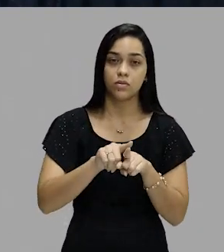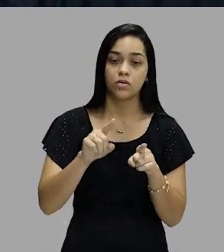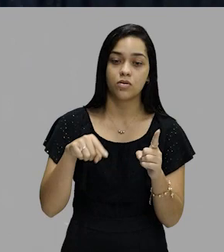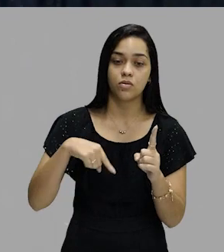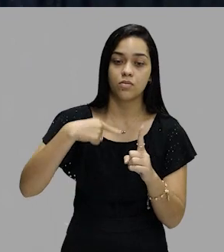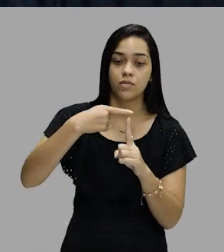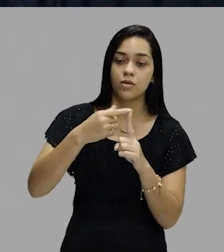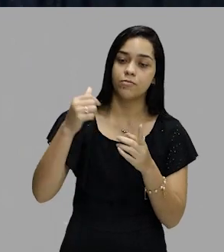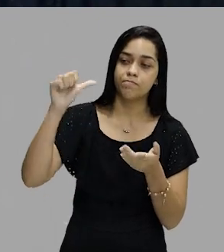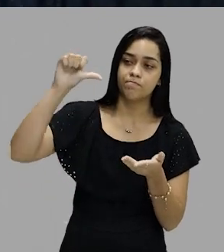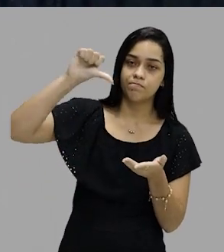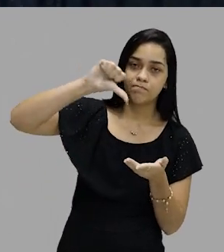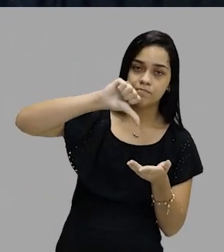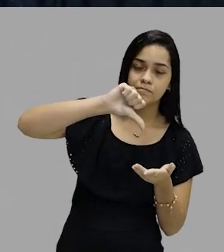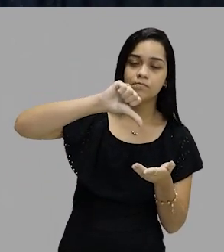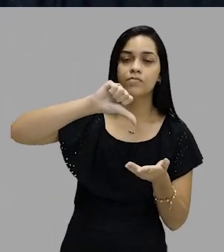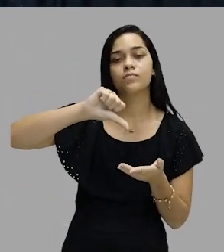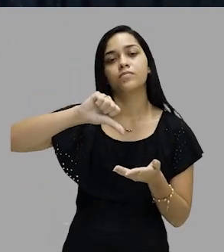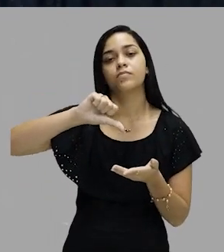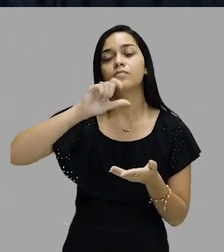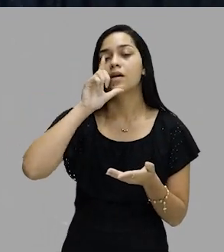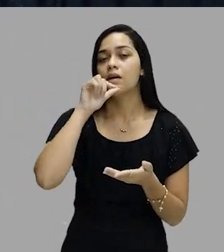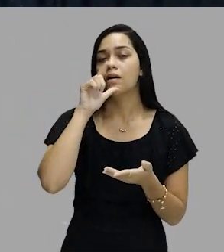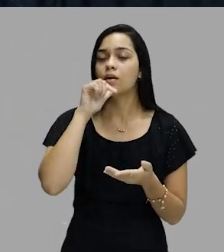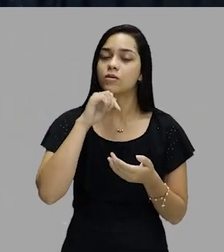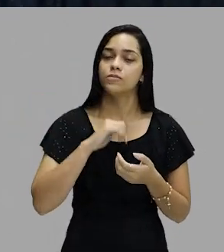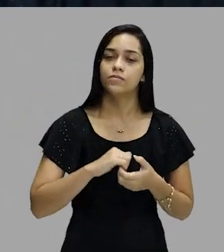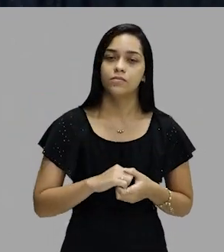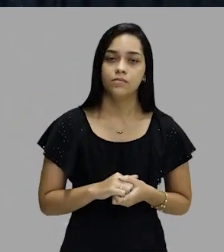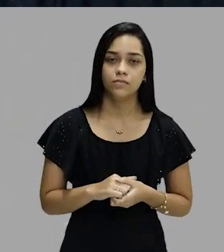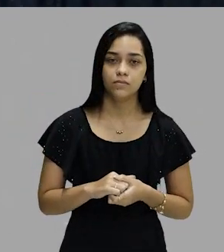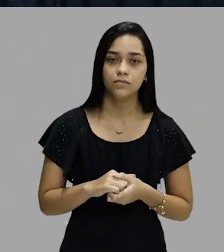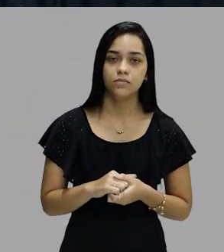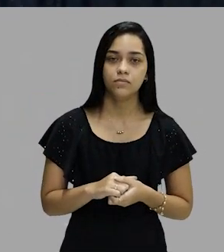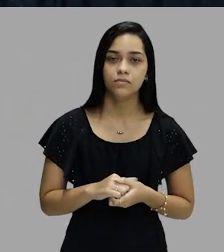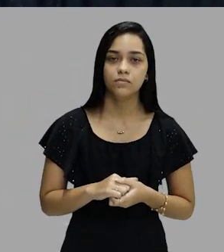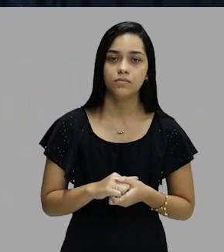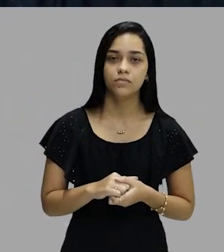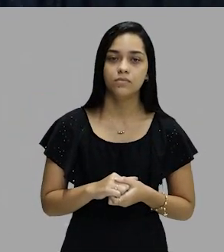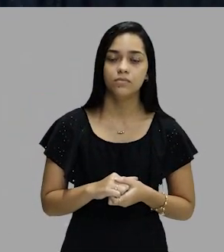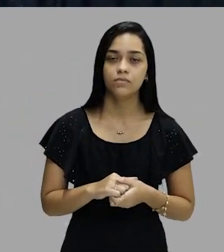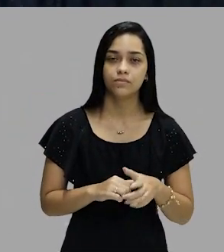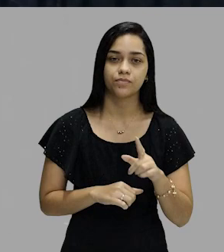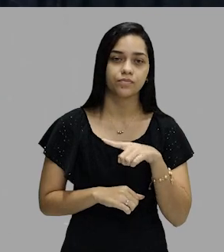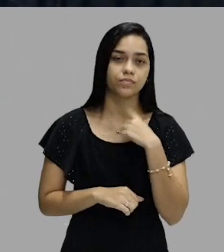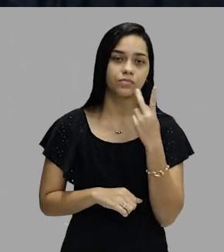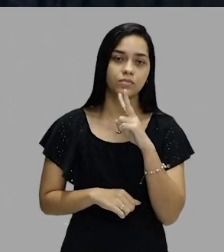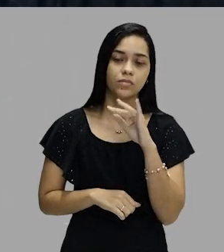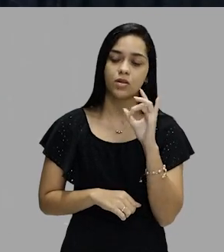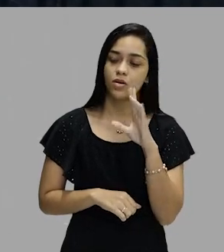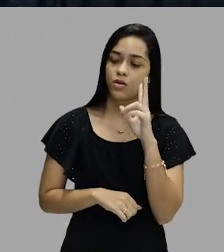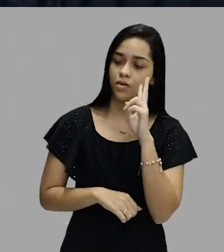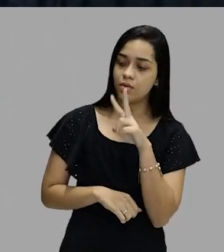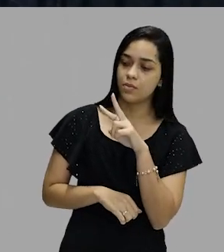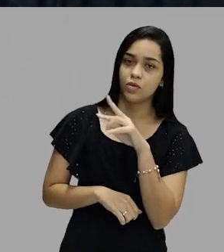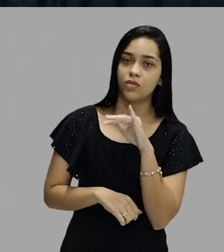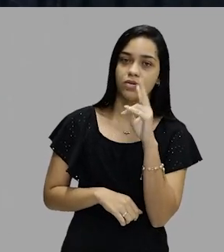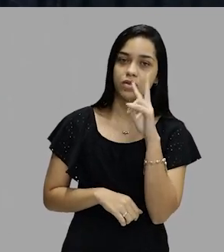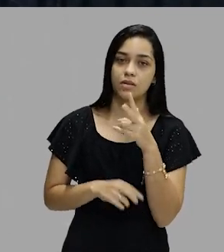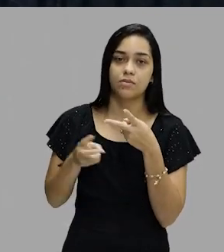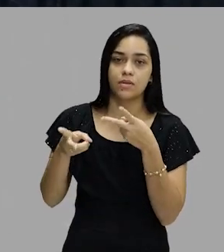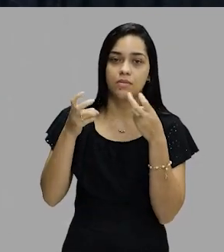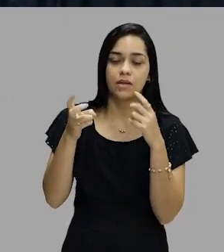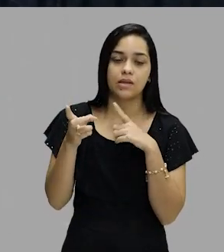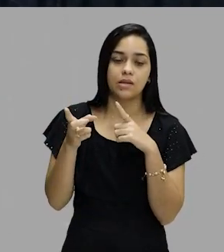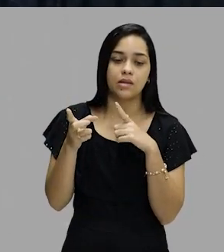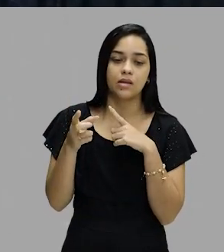essa quantidade de álcool que eu tirei com água, por exemplo. E a gente não vai, né, só olhando, não vai conseguir perceber que